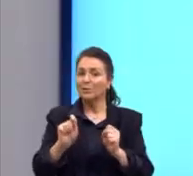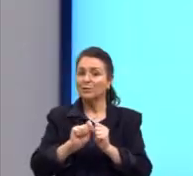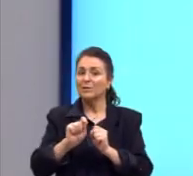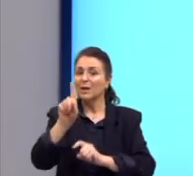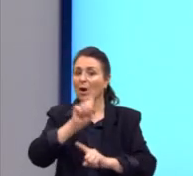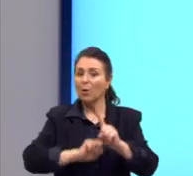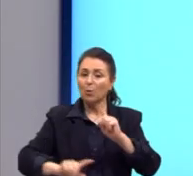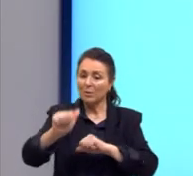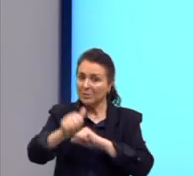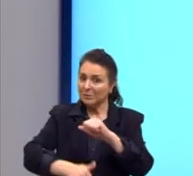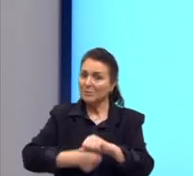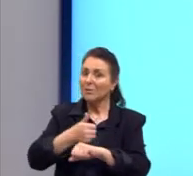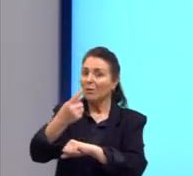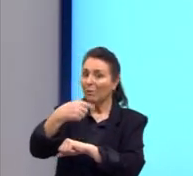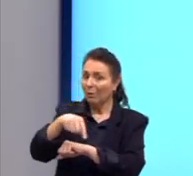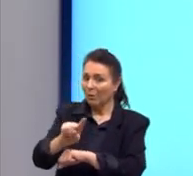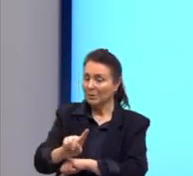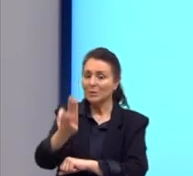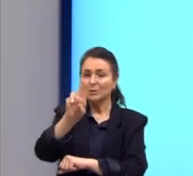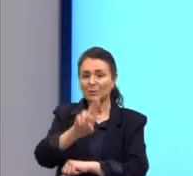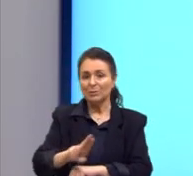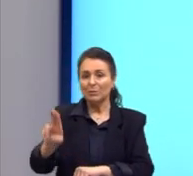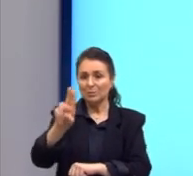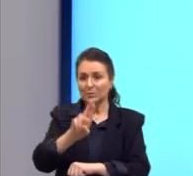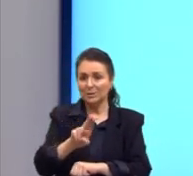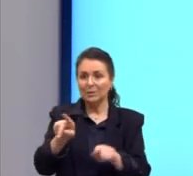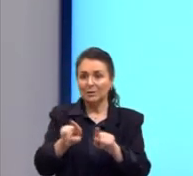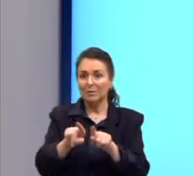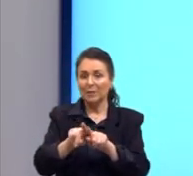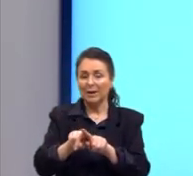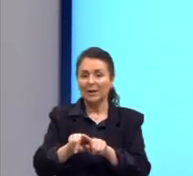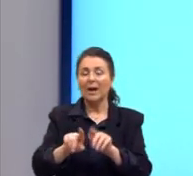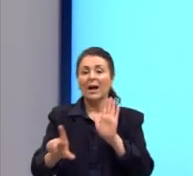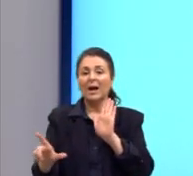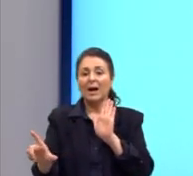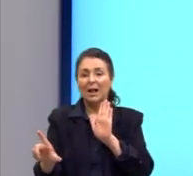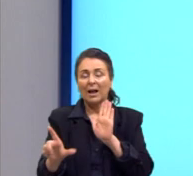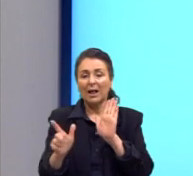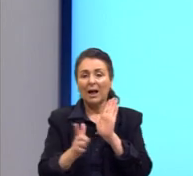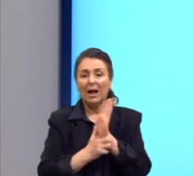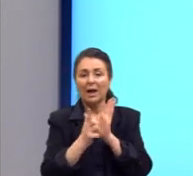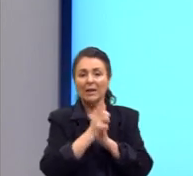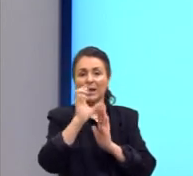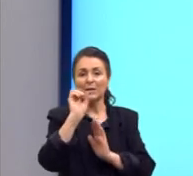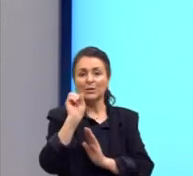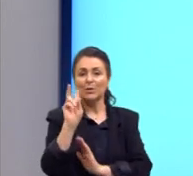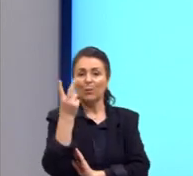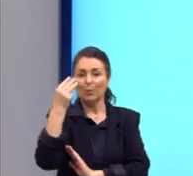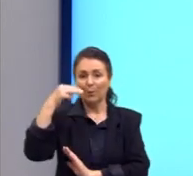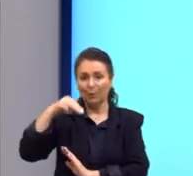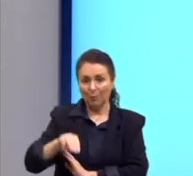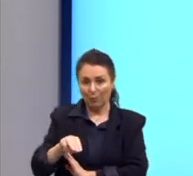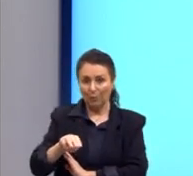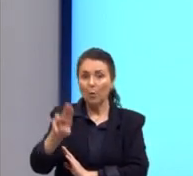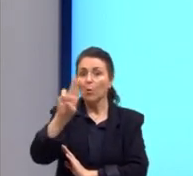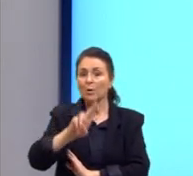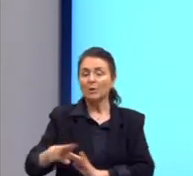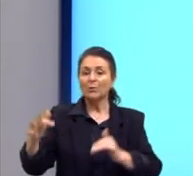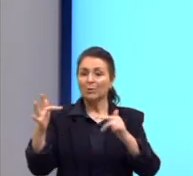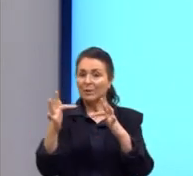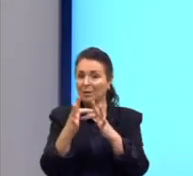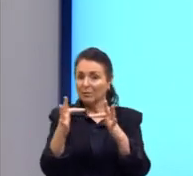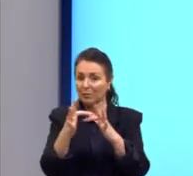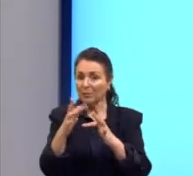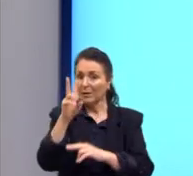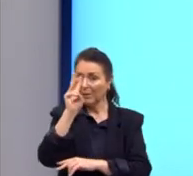fazer algumas outras substituições se a gente usar aleidion aplicada na fórmula da potência que a gente acabou de descobrir